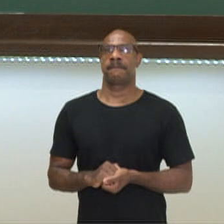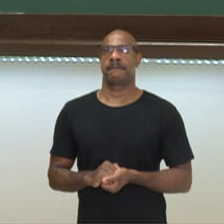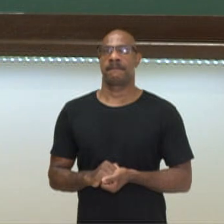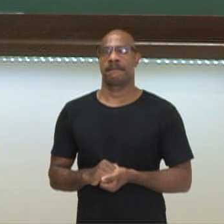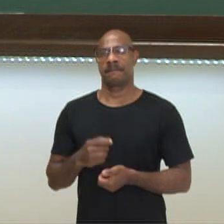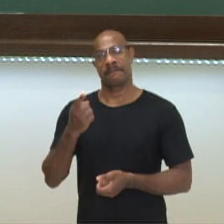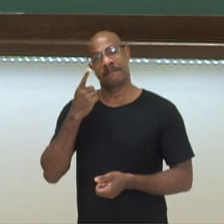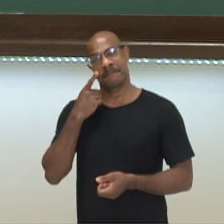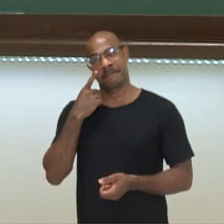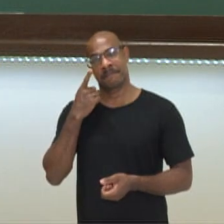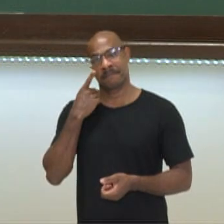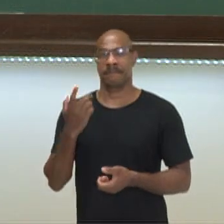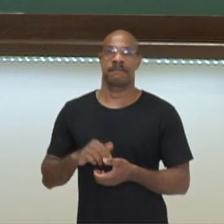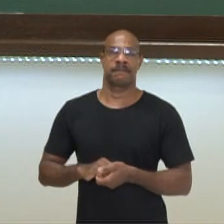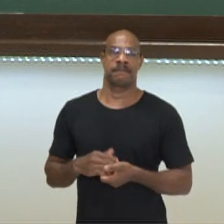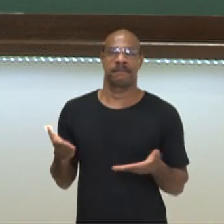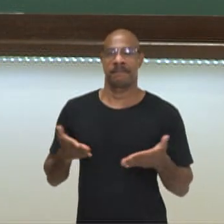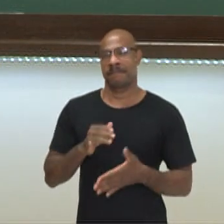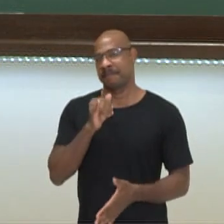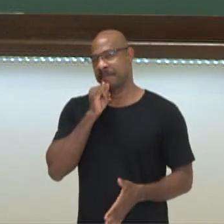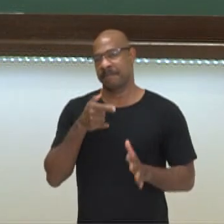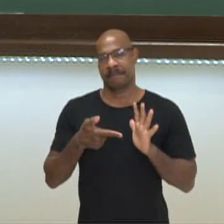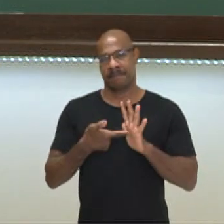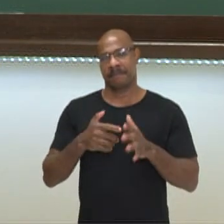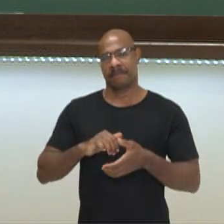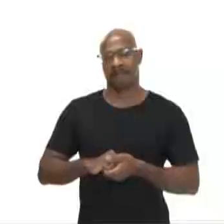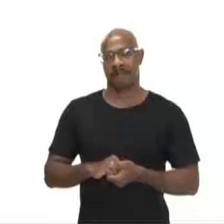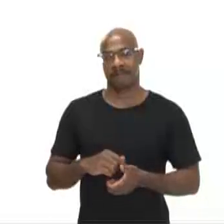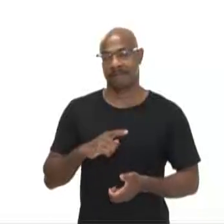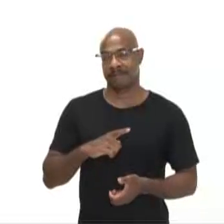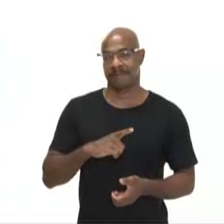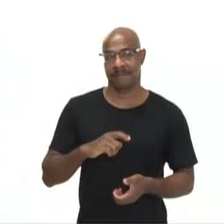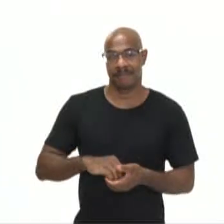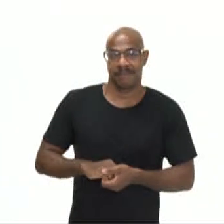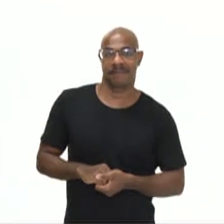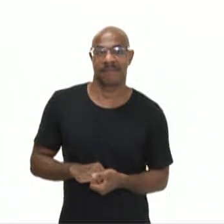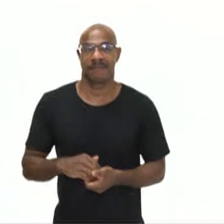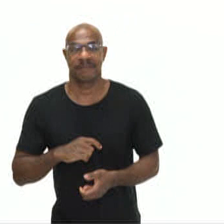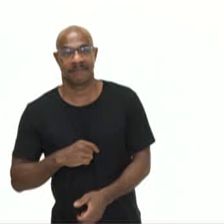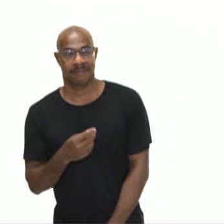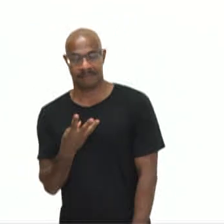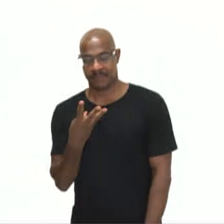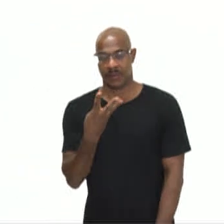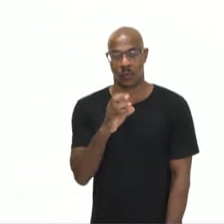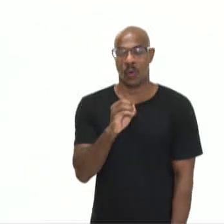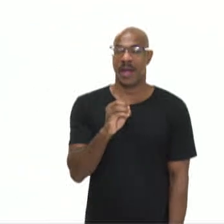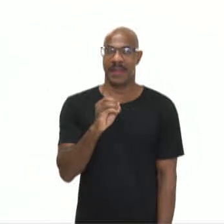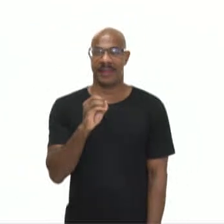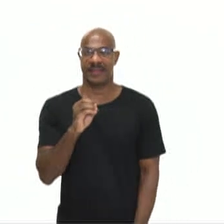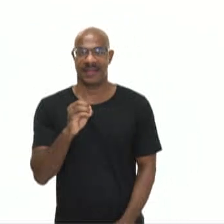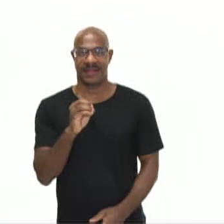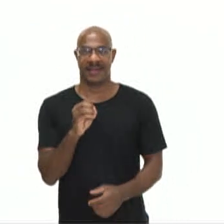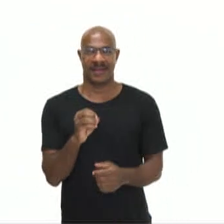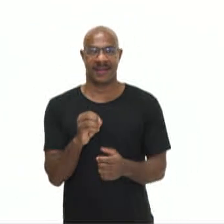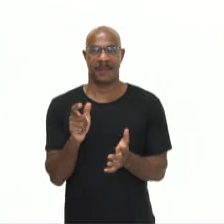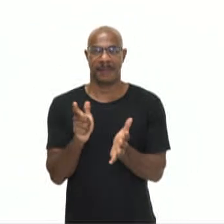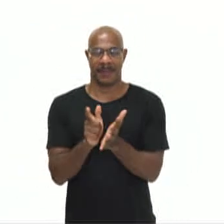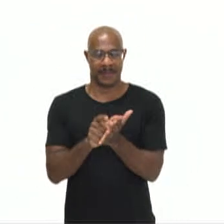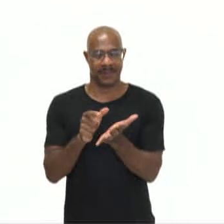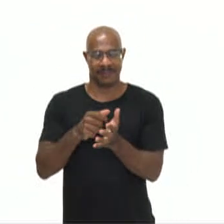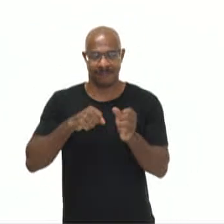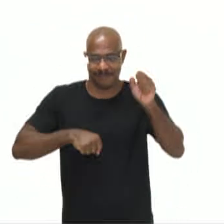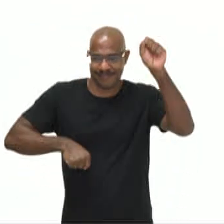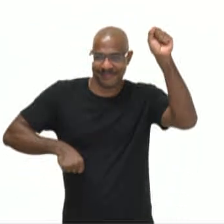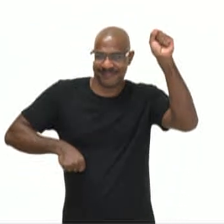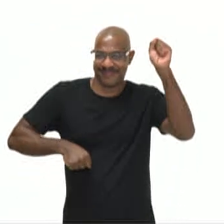Vamos ver mais um exemplo? Vamos lá. Olha lá, tinha uma coleção de 40 figurinhas de super-heróis e resolvi dar algumas